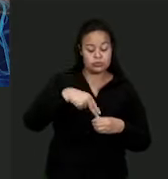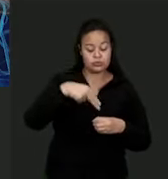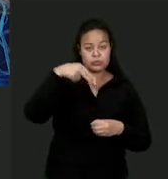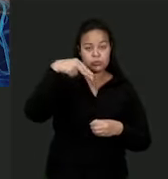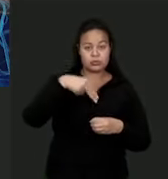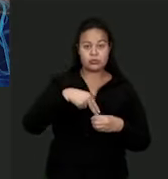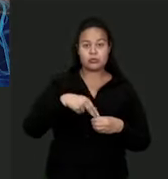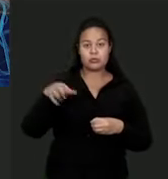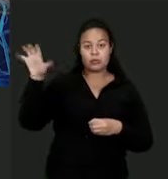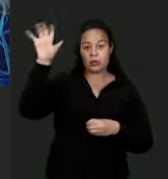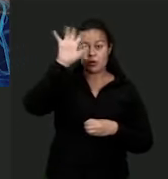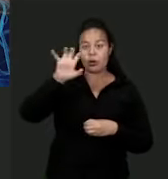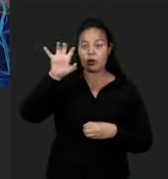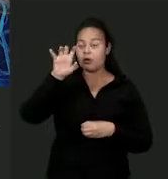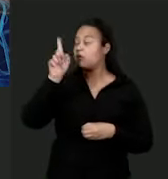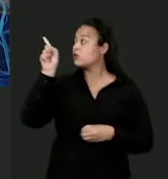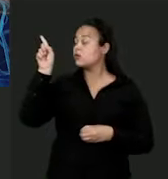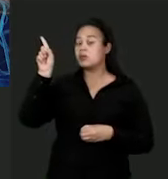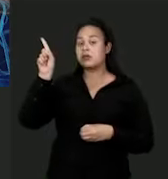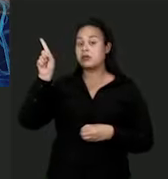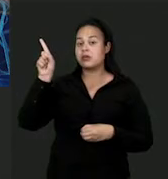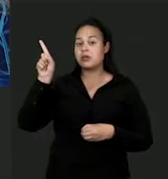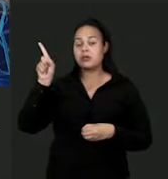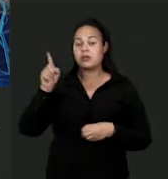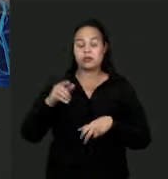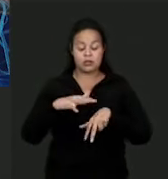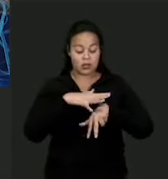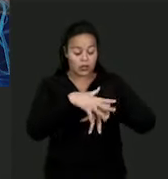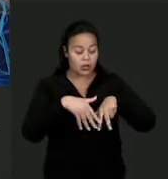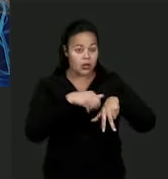Essa região a gente vai chamar de corpo celular.